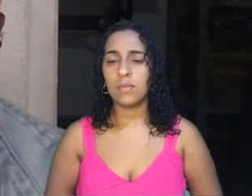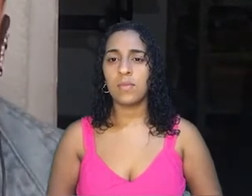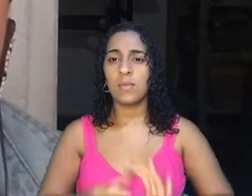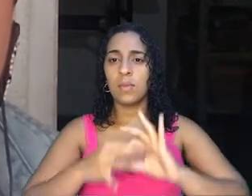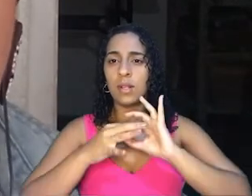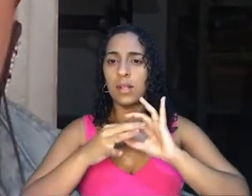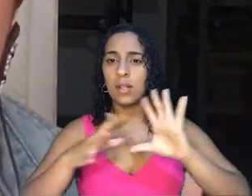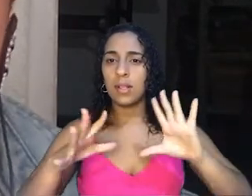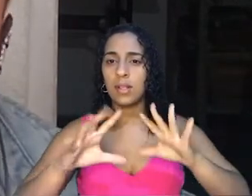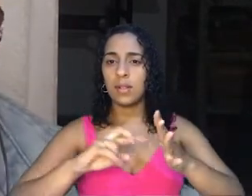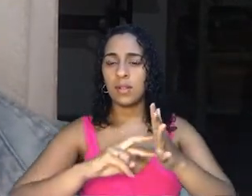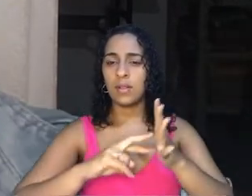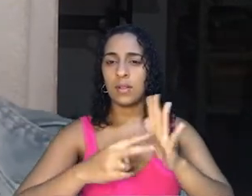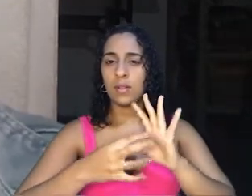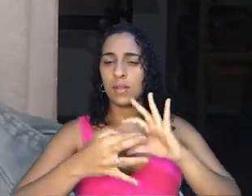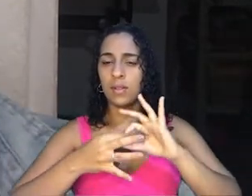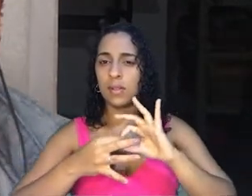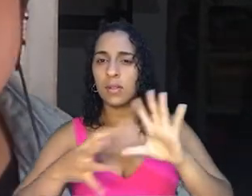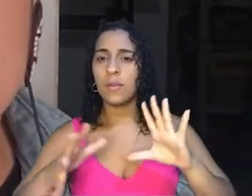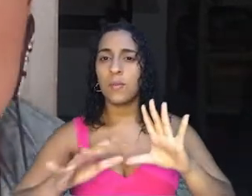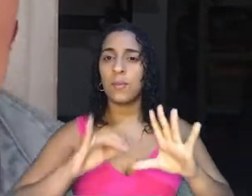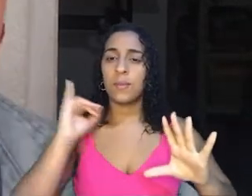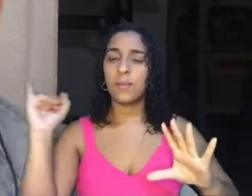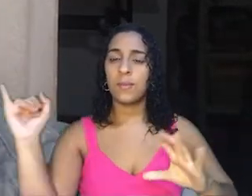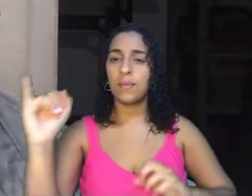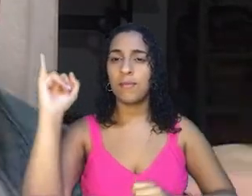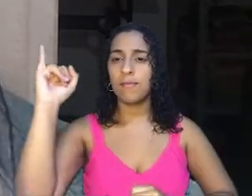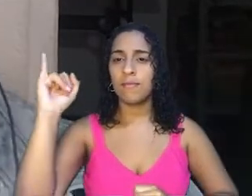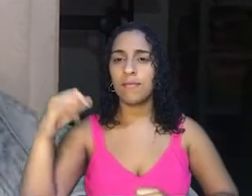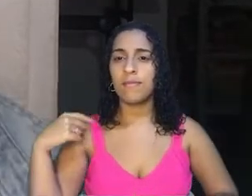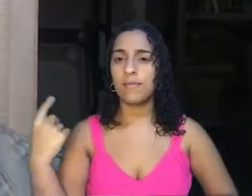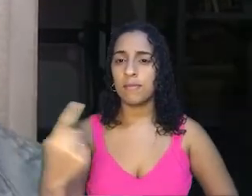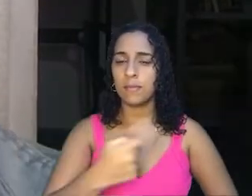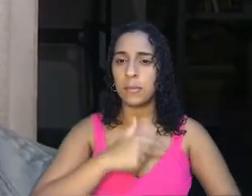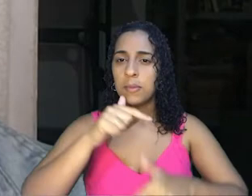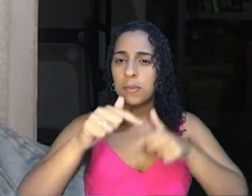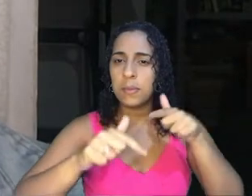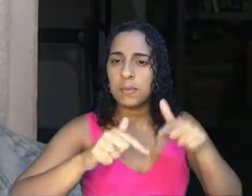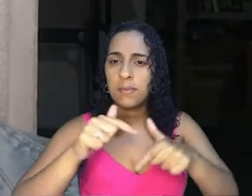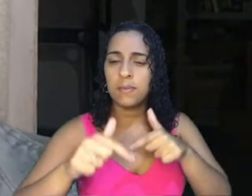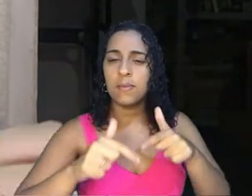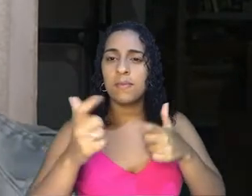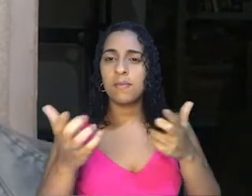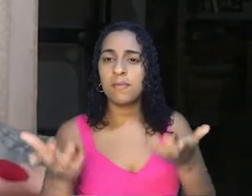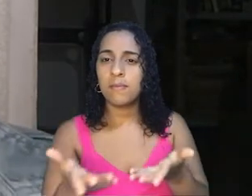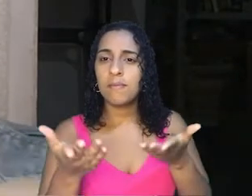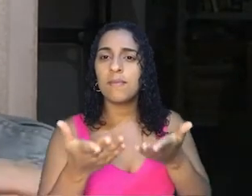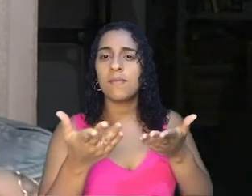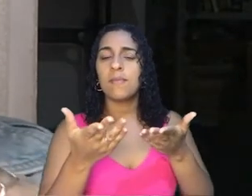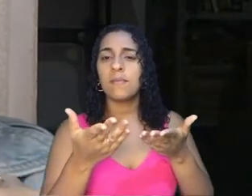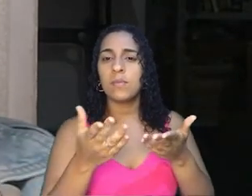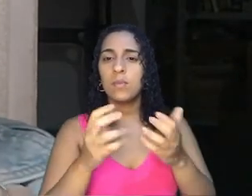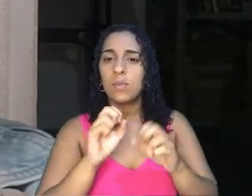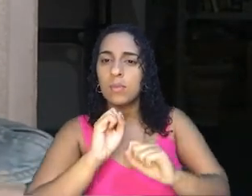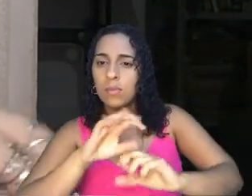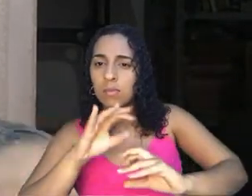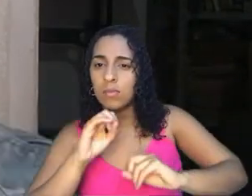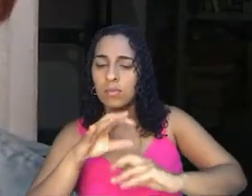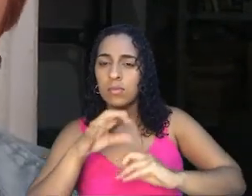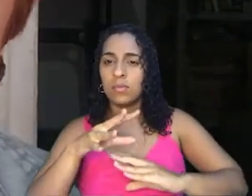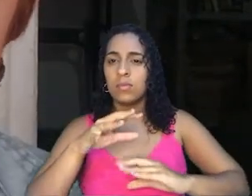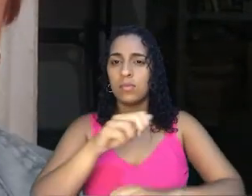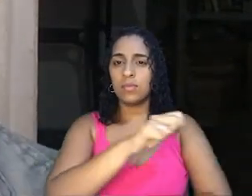mas não só a conceitos como Liberdade resistência dependentes são fundamentais que a gente trabalho e